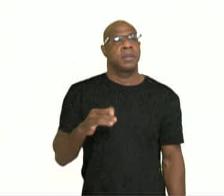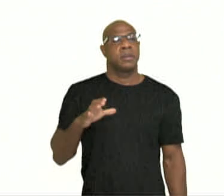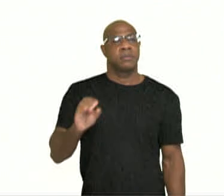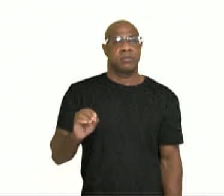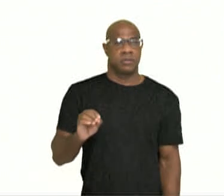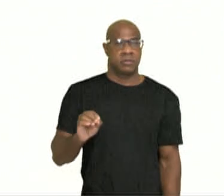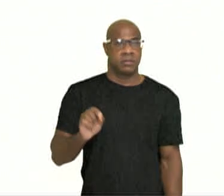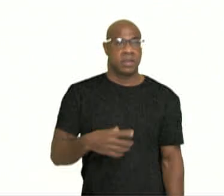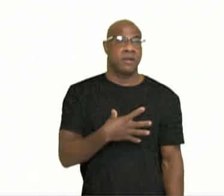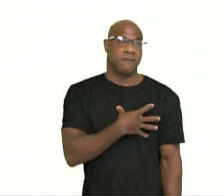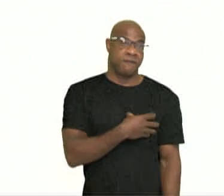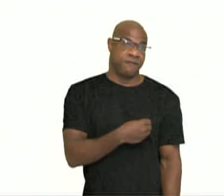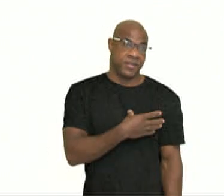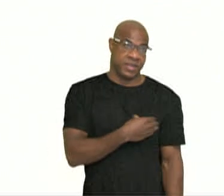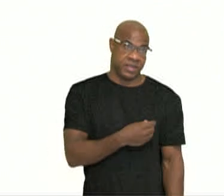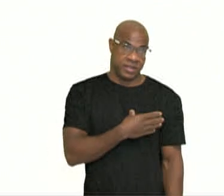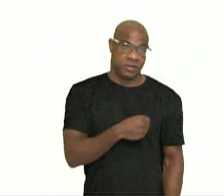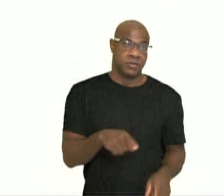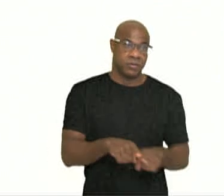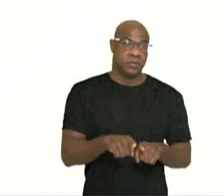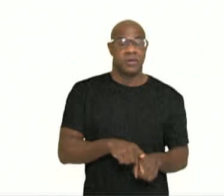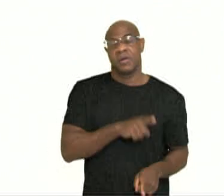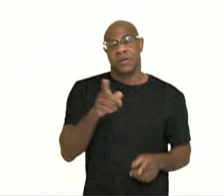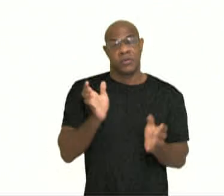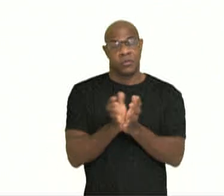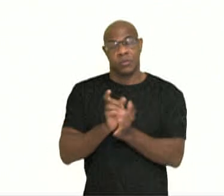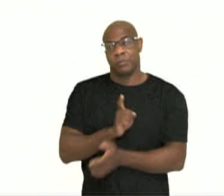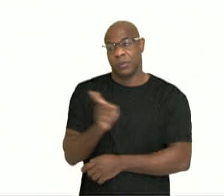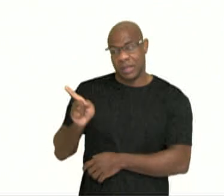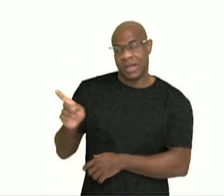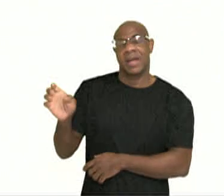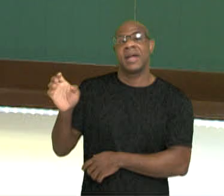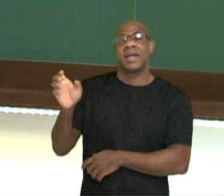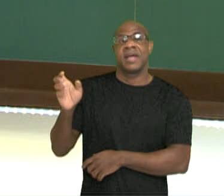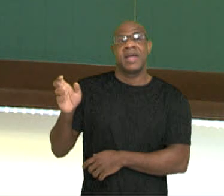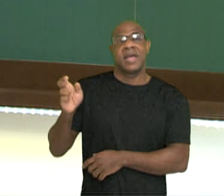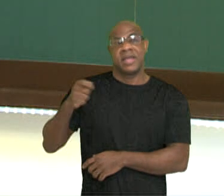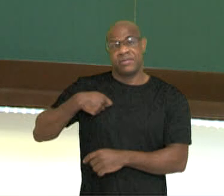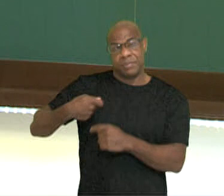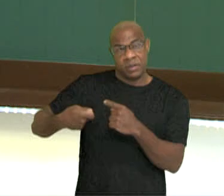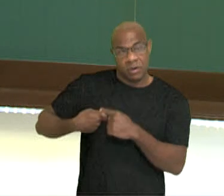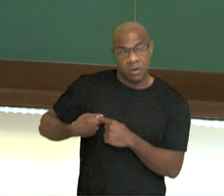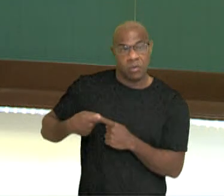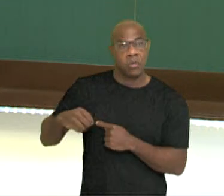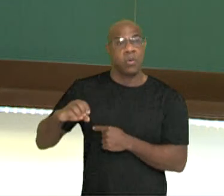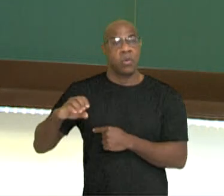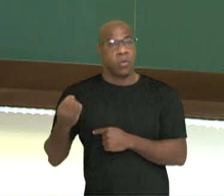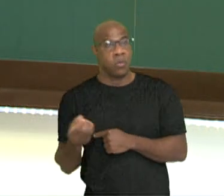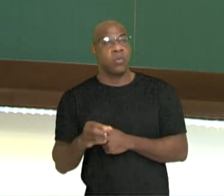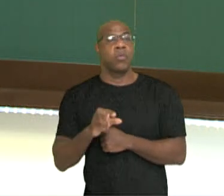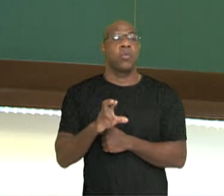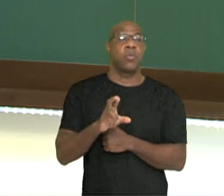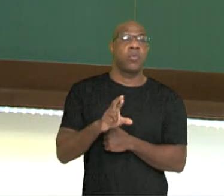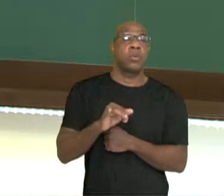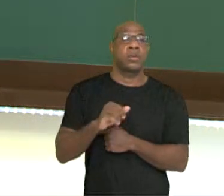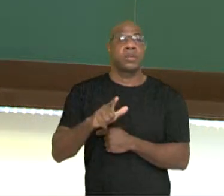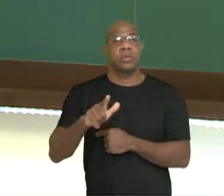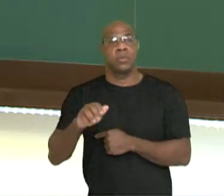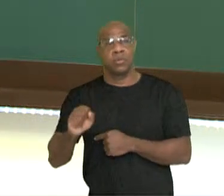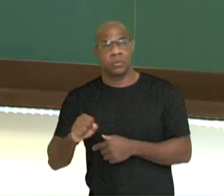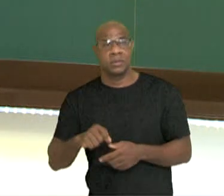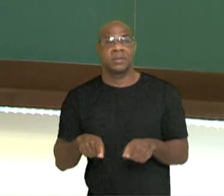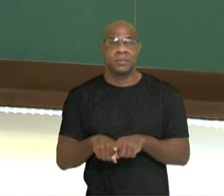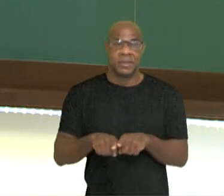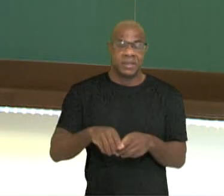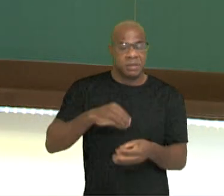que eram filhos de espanhóis ou crioulos com indígenas africanos. Eles eram, no geral, trabalhadores, né, faziam parte das classes mais baixas.